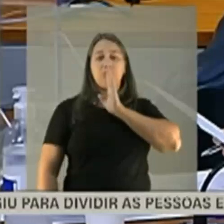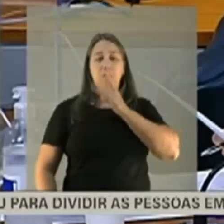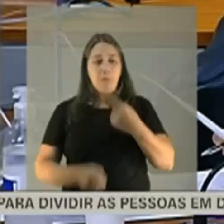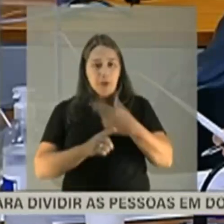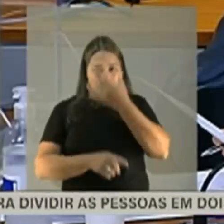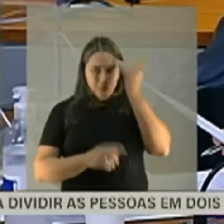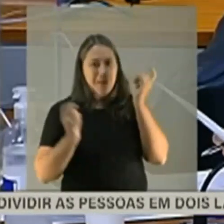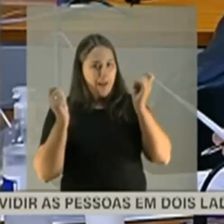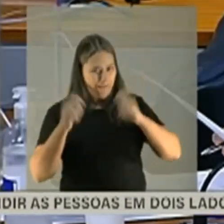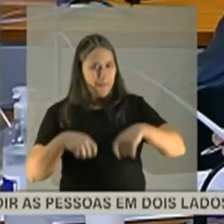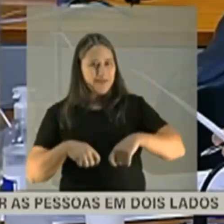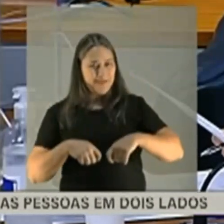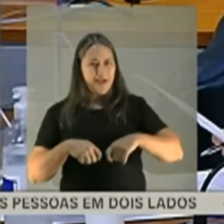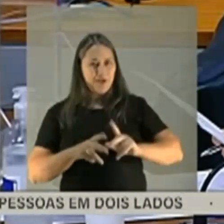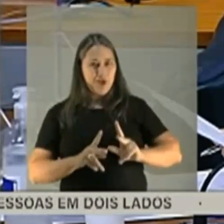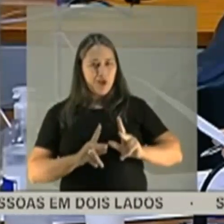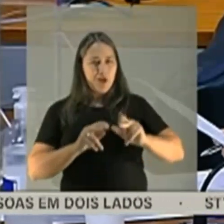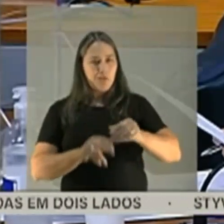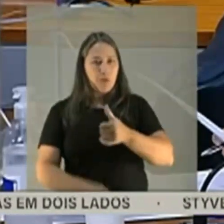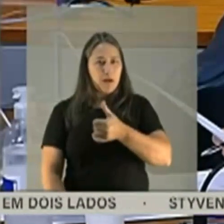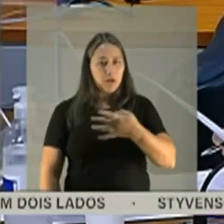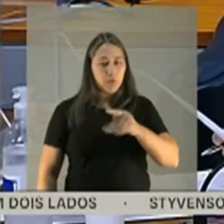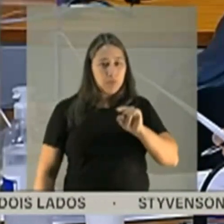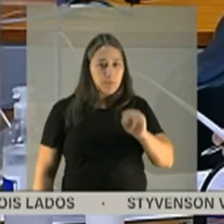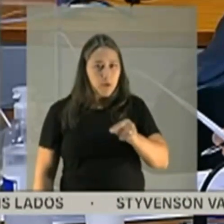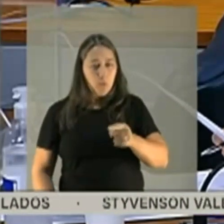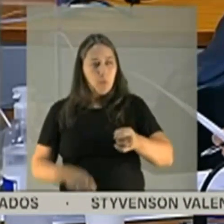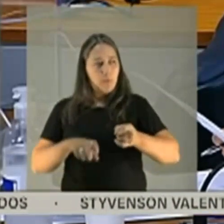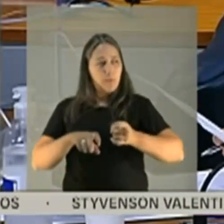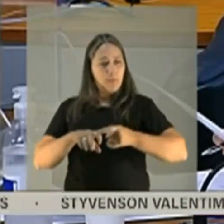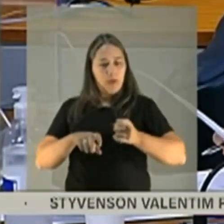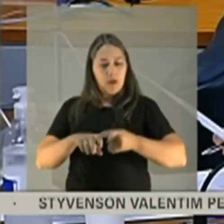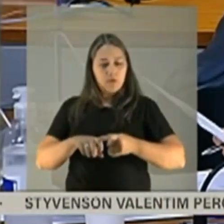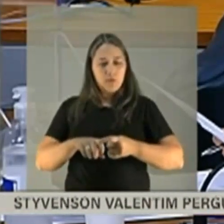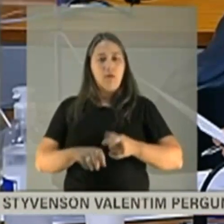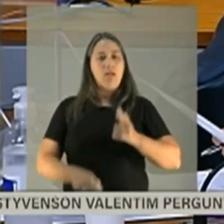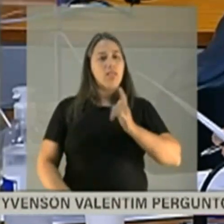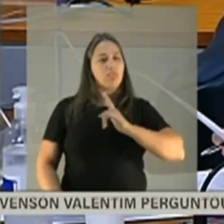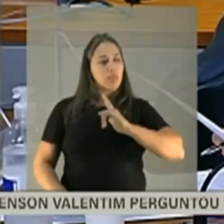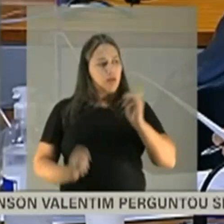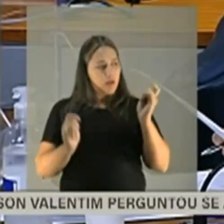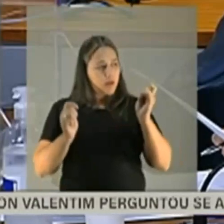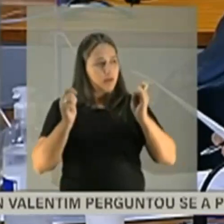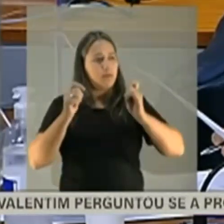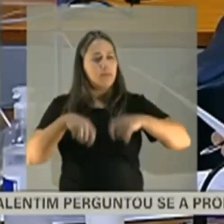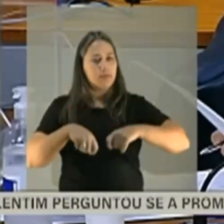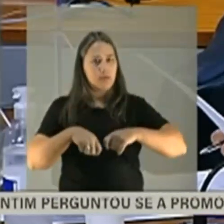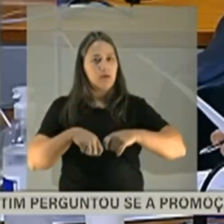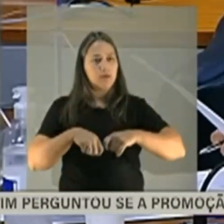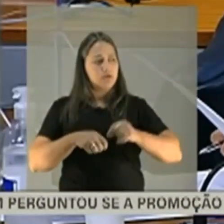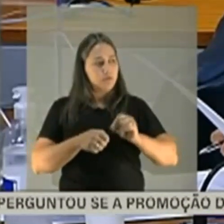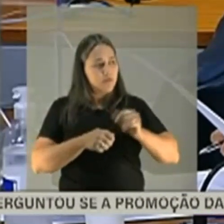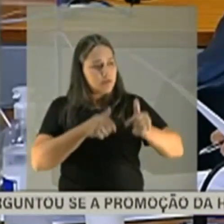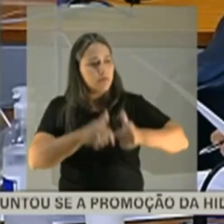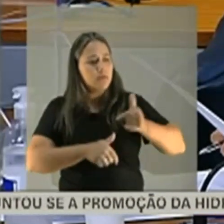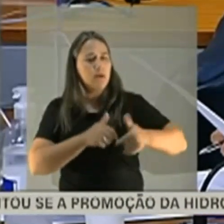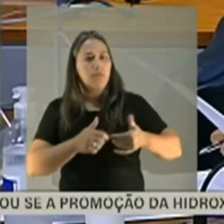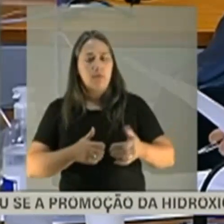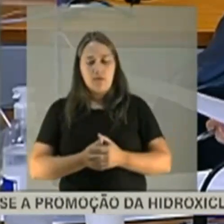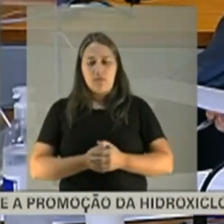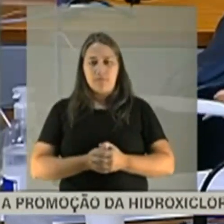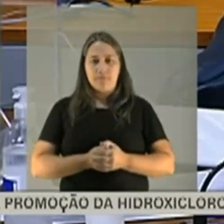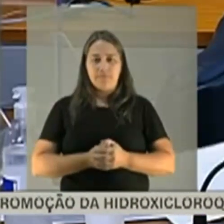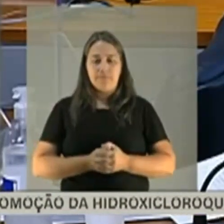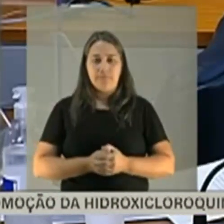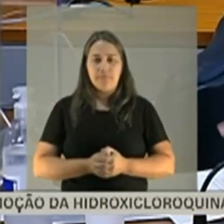estão capacitados, assim como 14 mil médicos do Brasil, capacitados, fazendo um trabalho diuturno pelo bem da